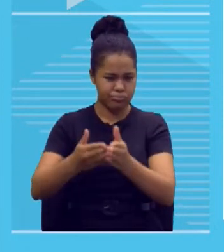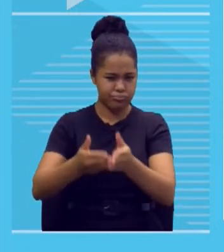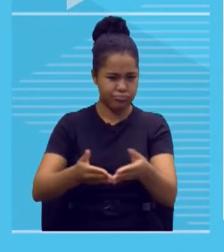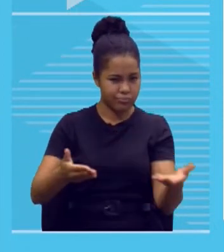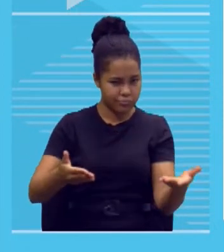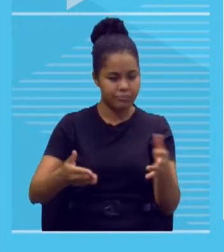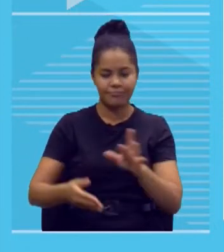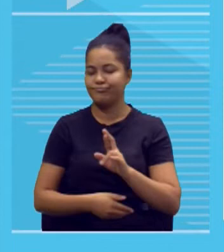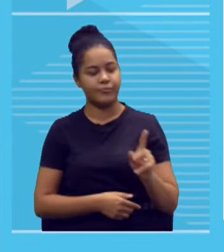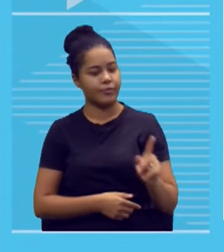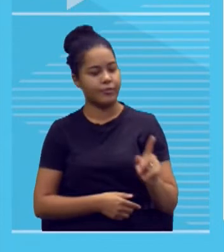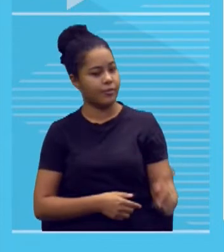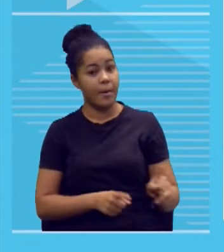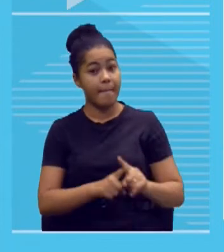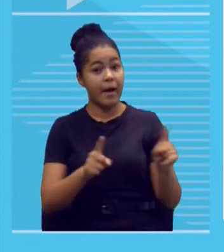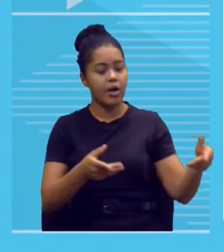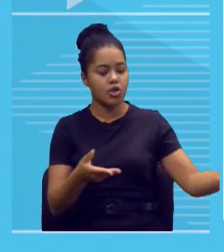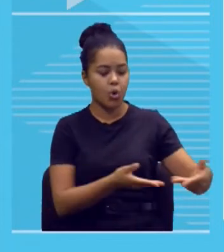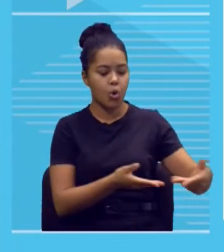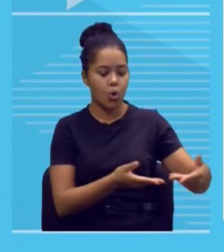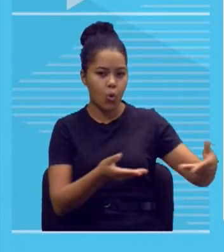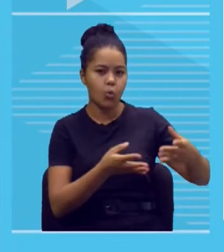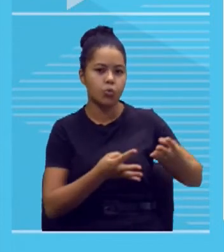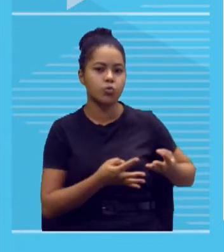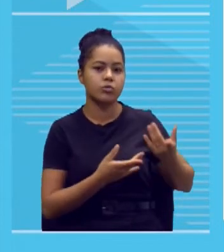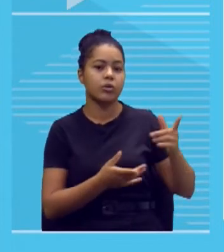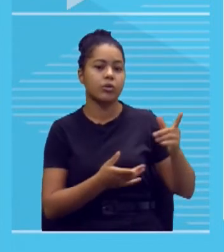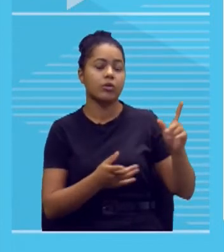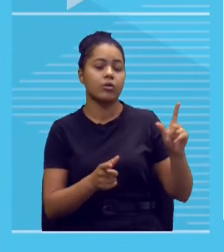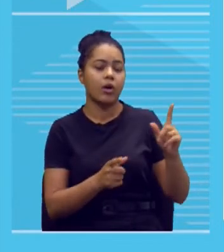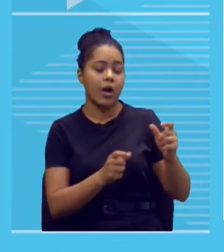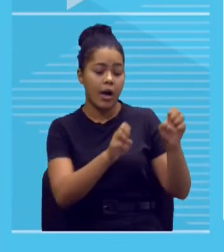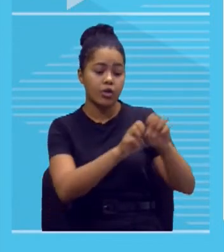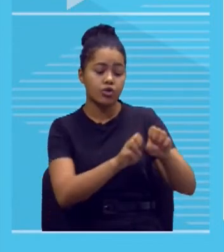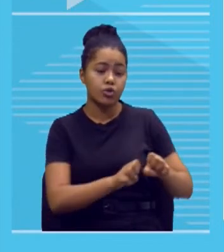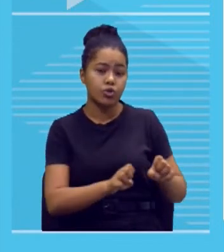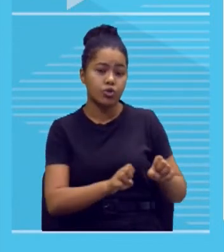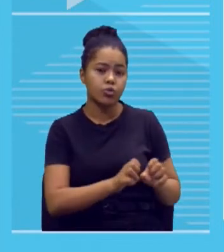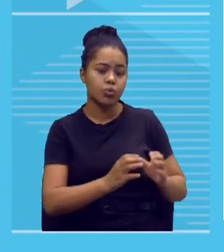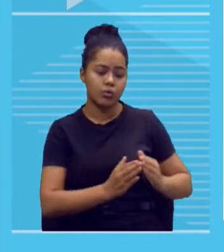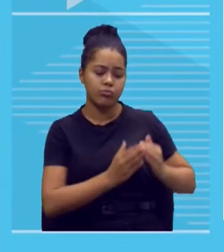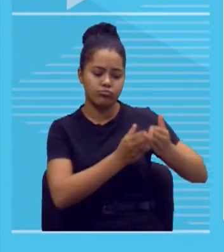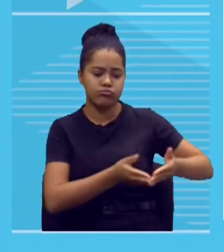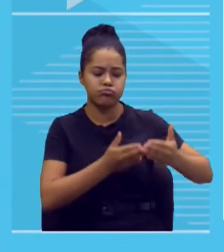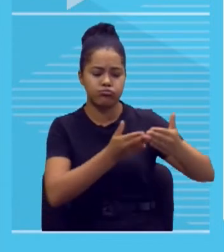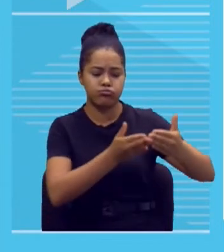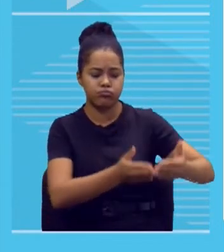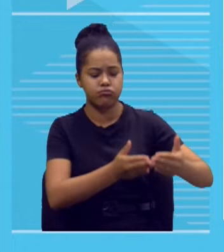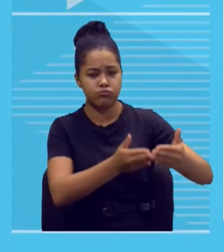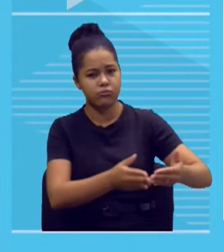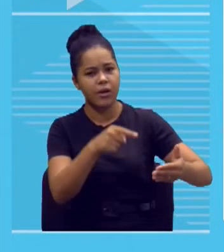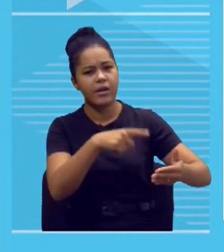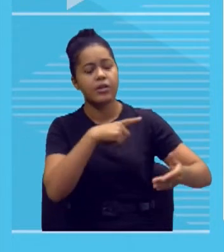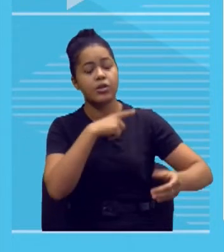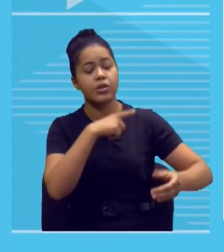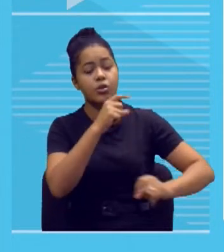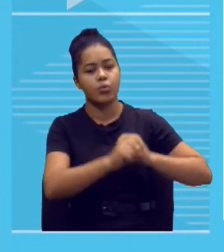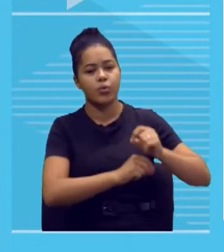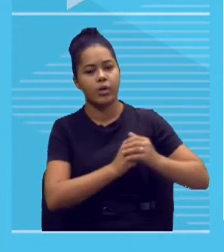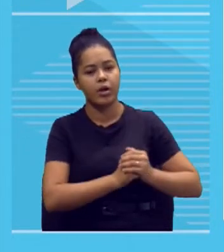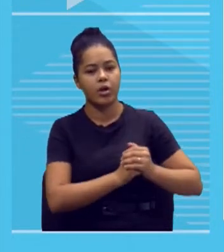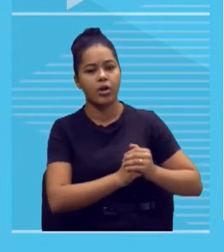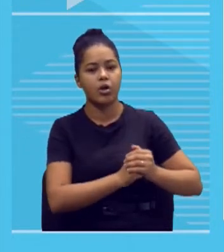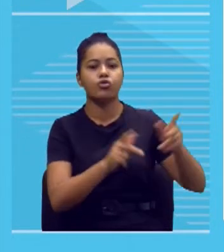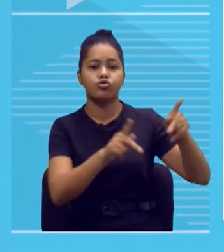Shopping o shopping até Golf Tee Rapaz tu quiser fazer o cara